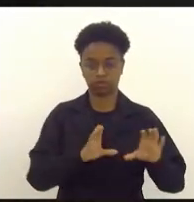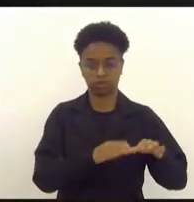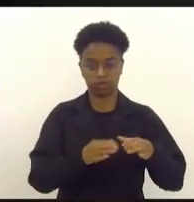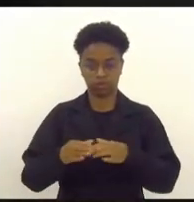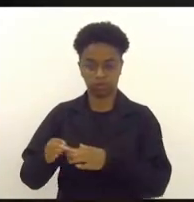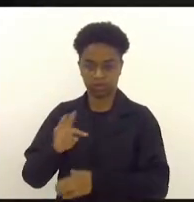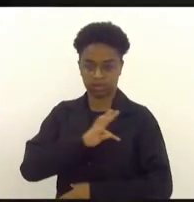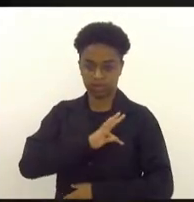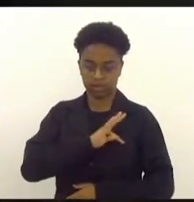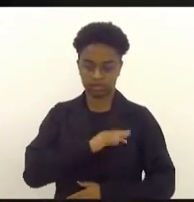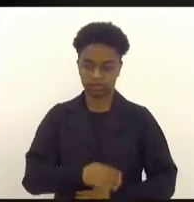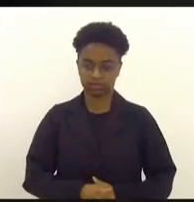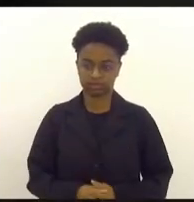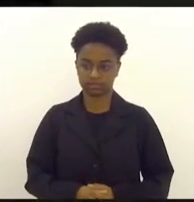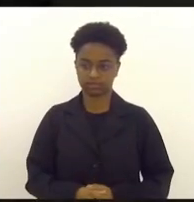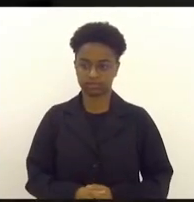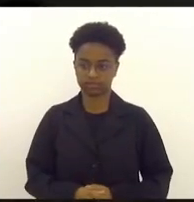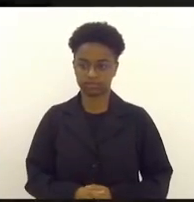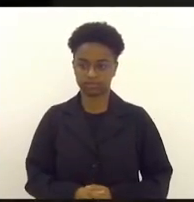técnicas